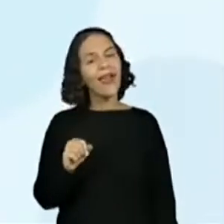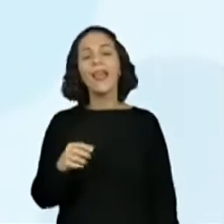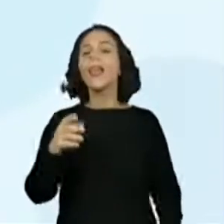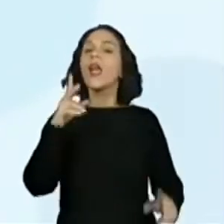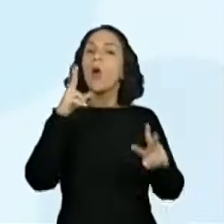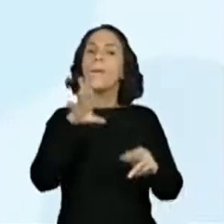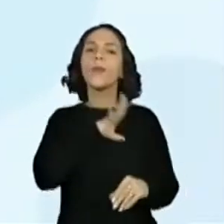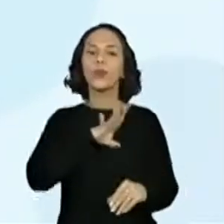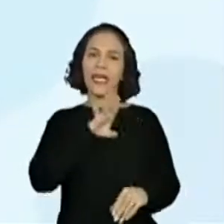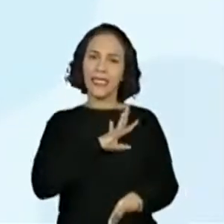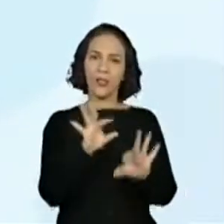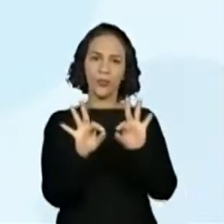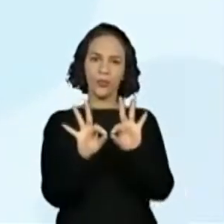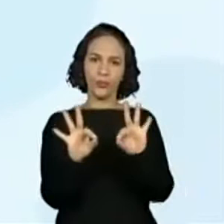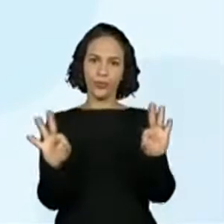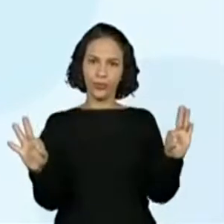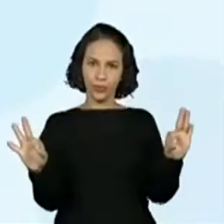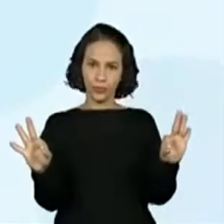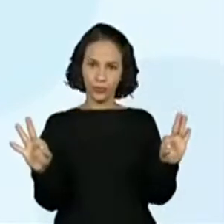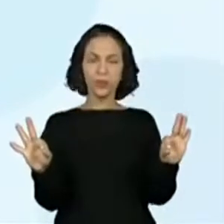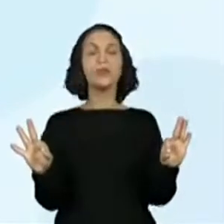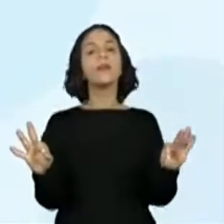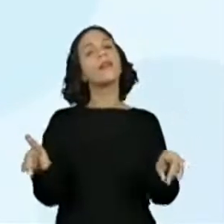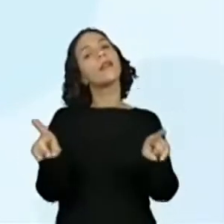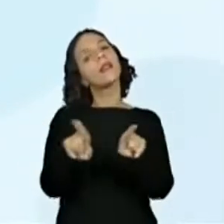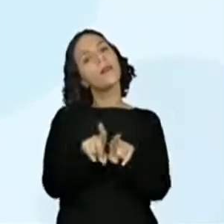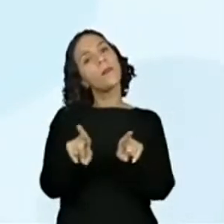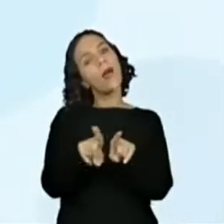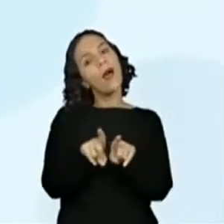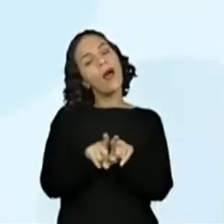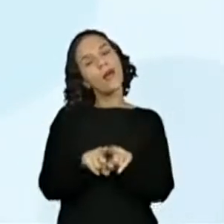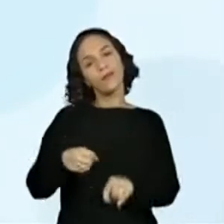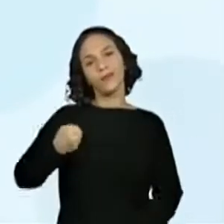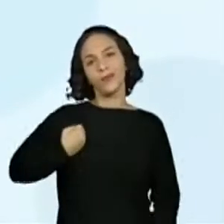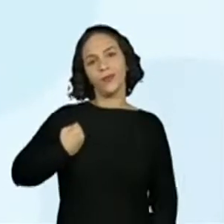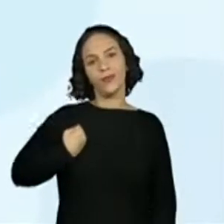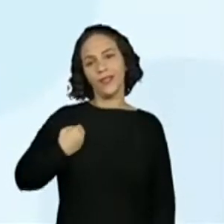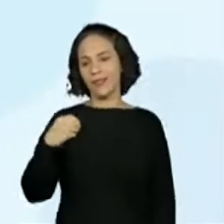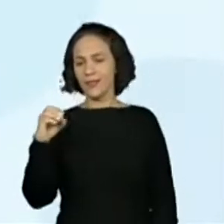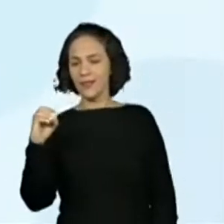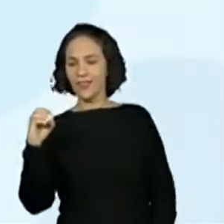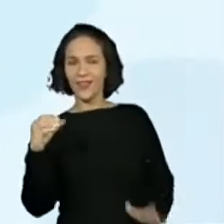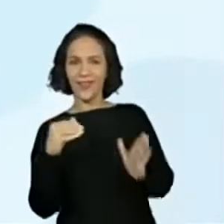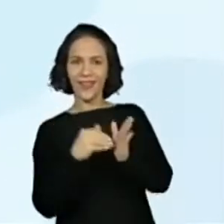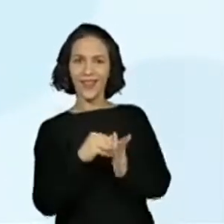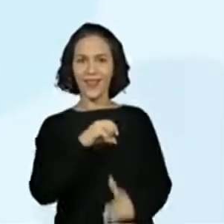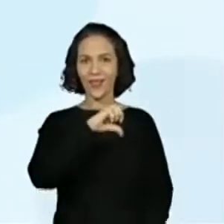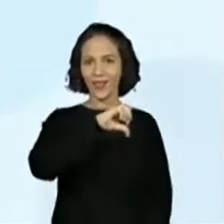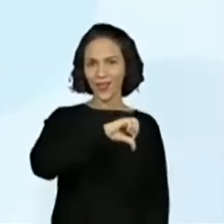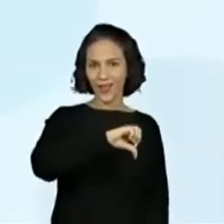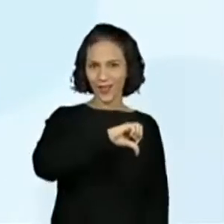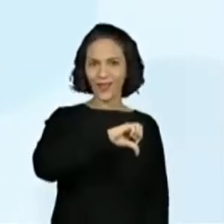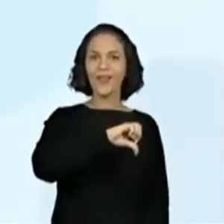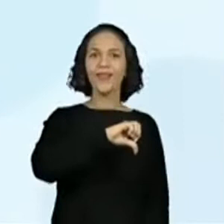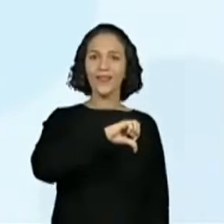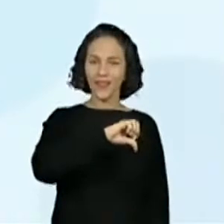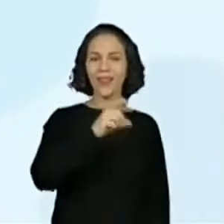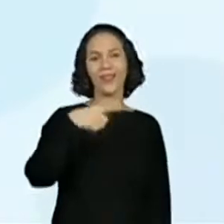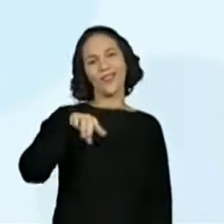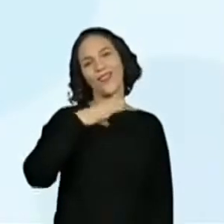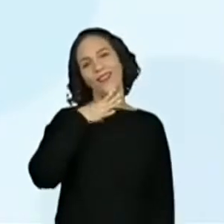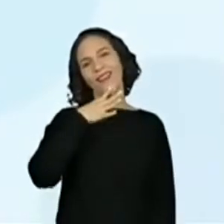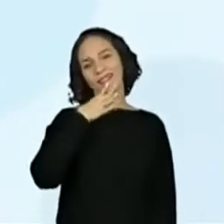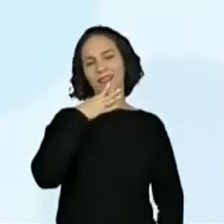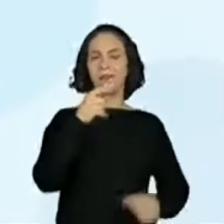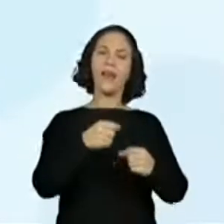falamos. E usando também os algarismos de 0 a 9, que é aí o que nós mais